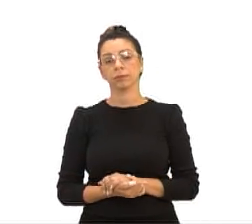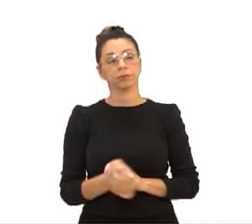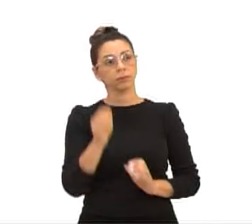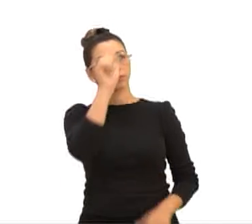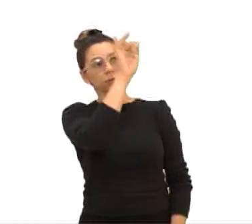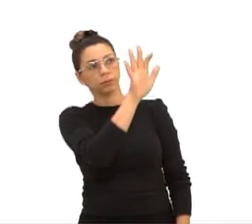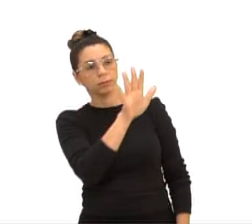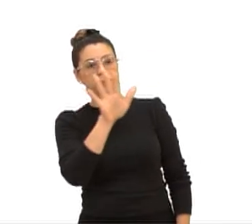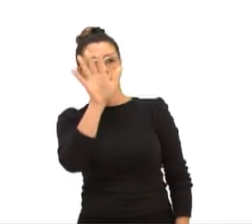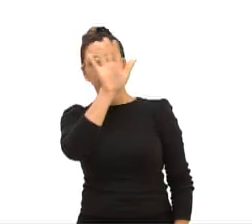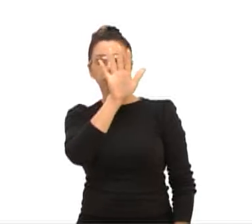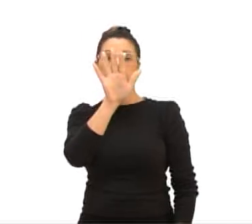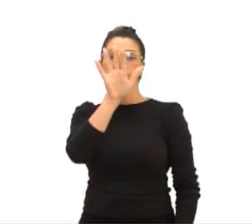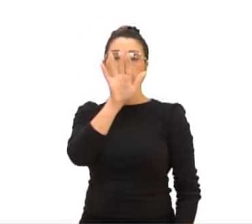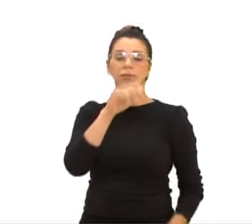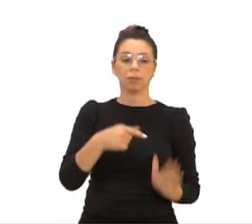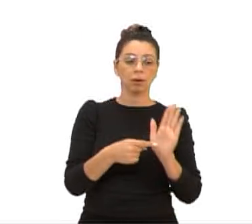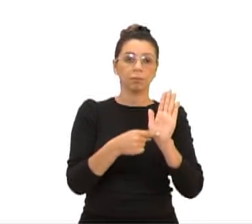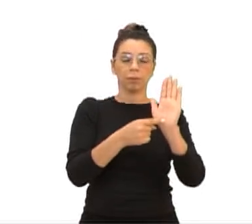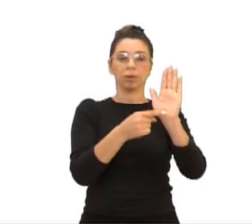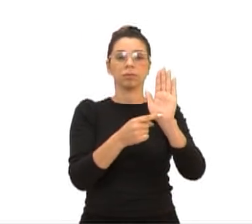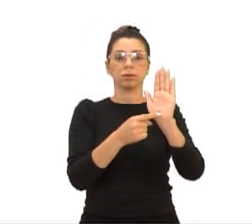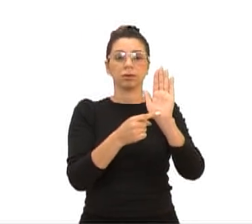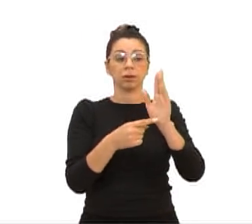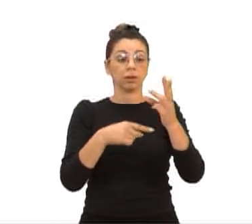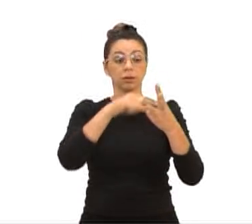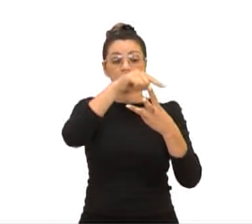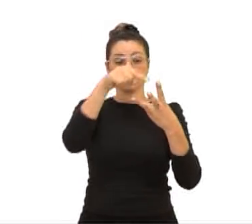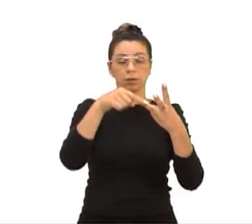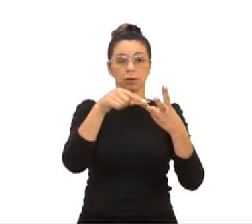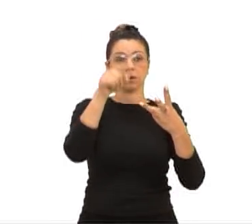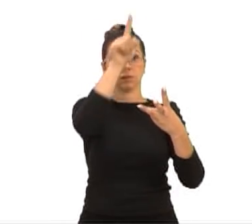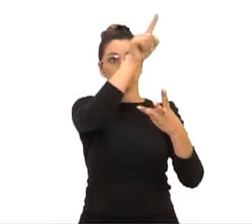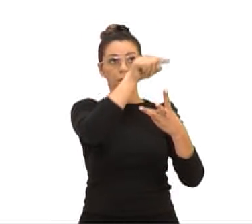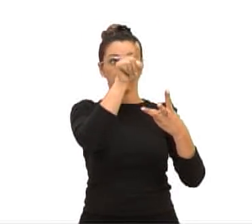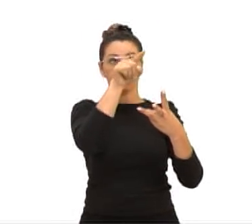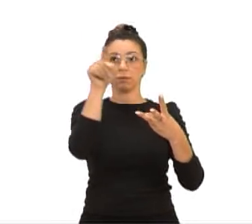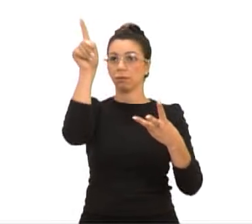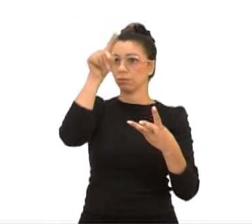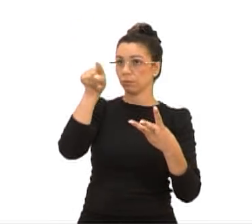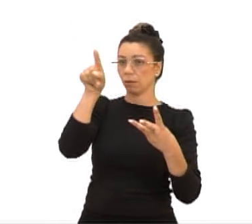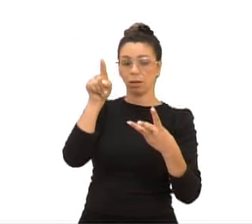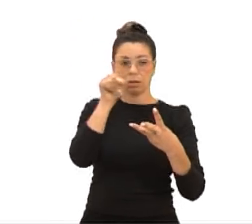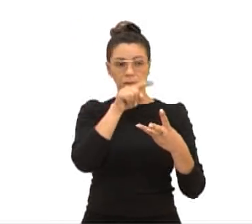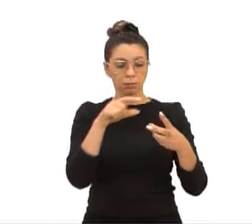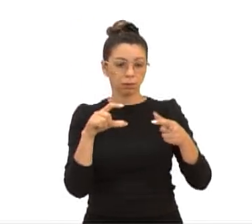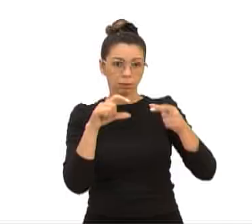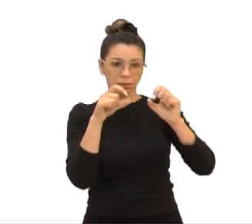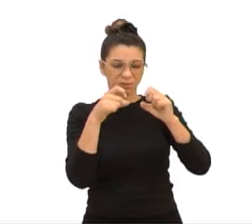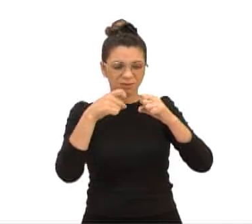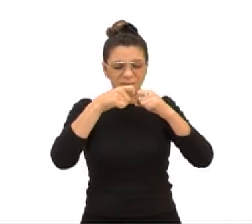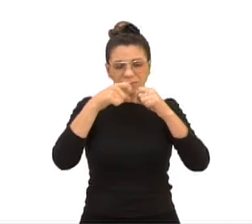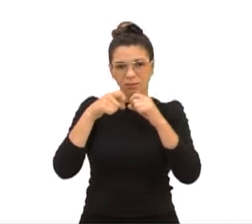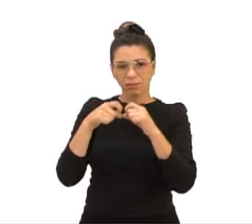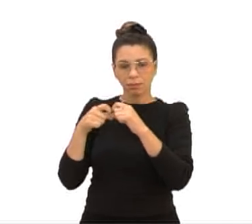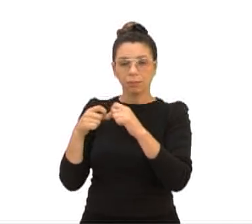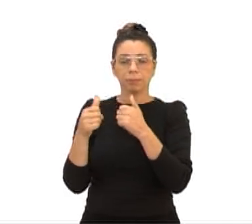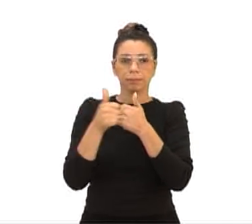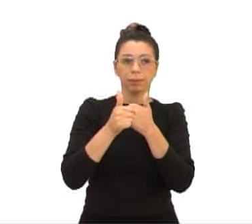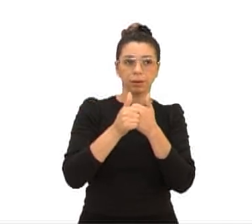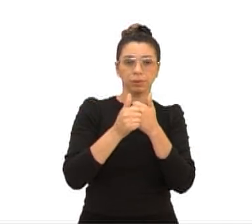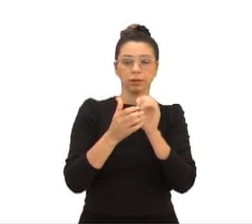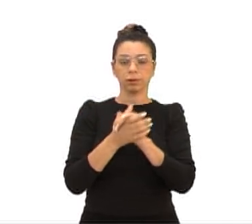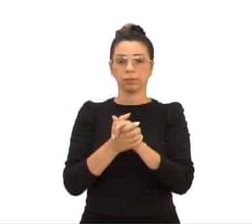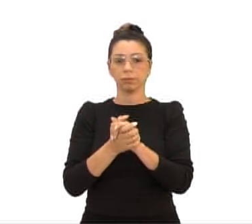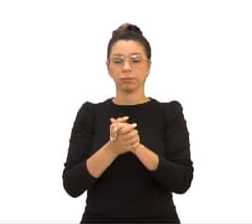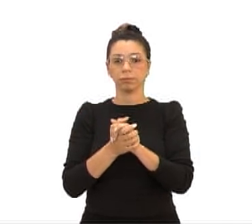um sistema com 3 circunferências acopladas. A maior dessa circunferência, ela vai